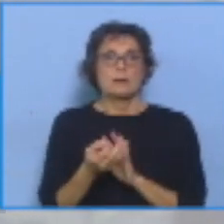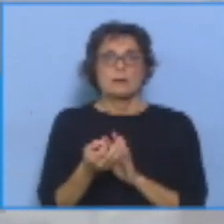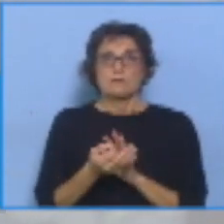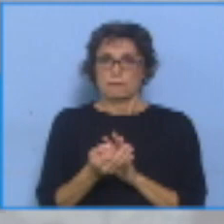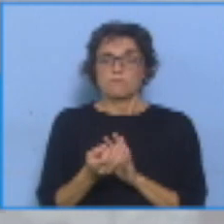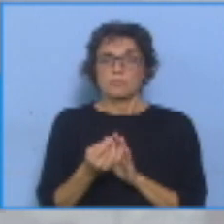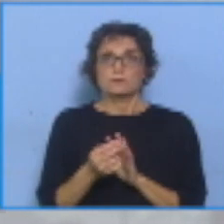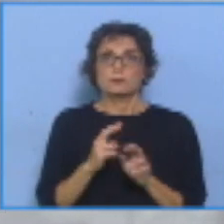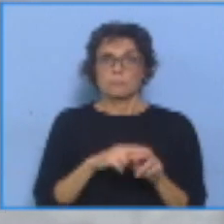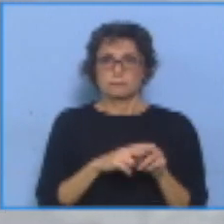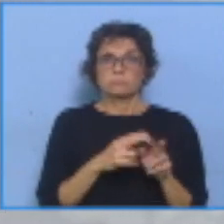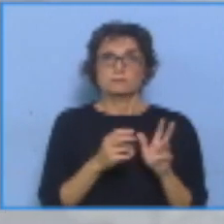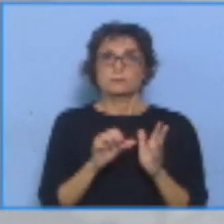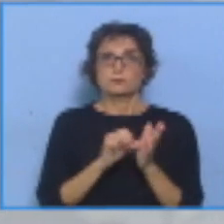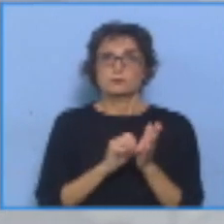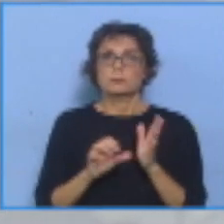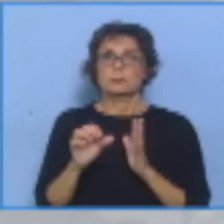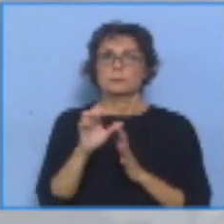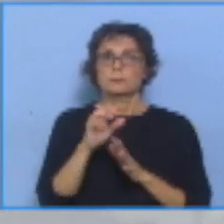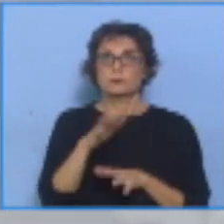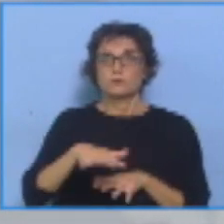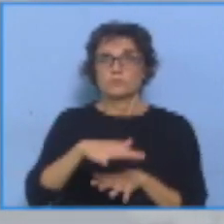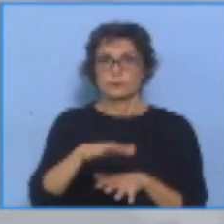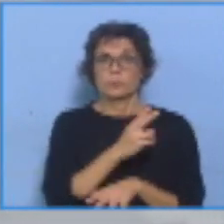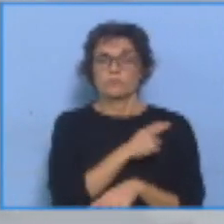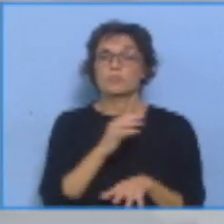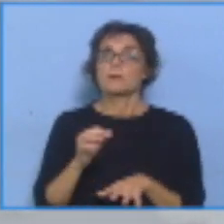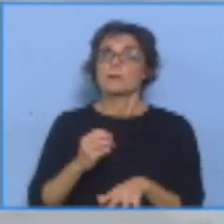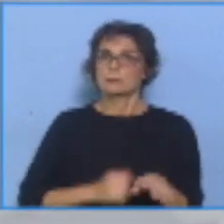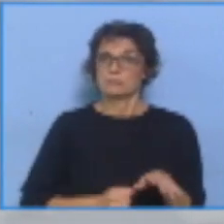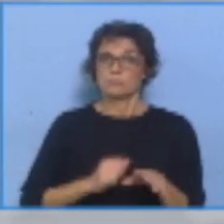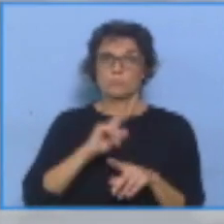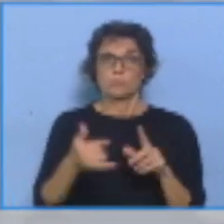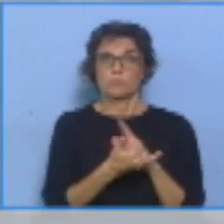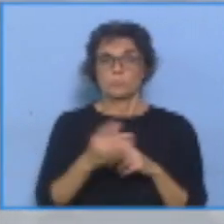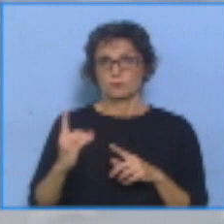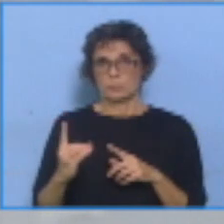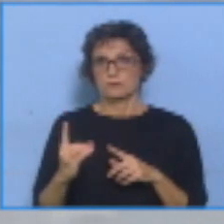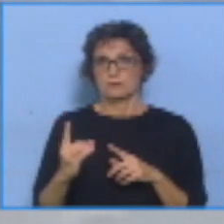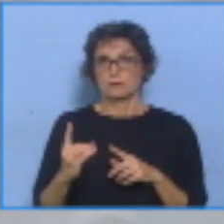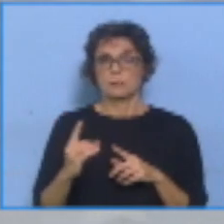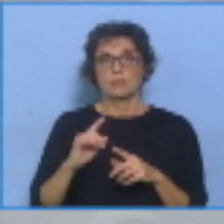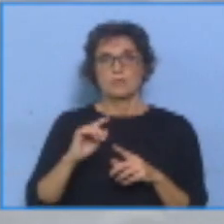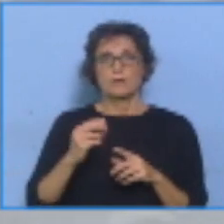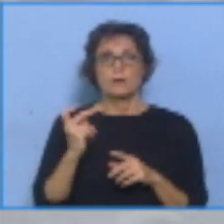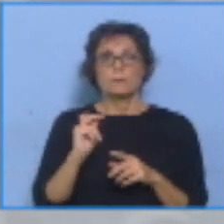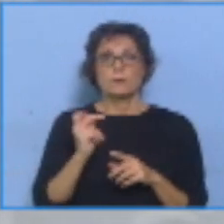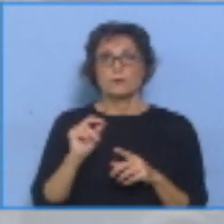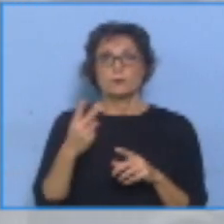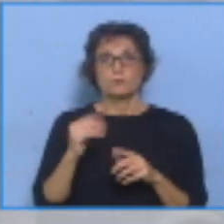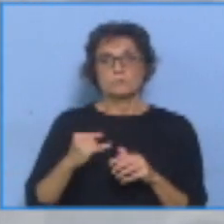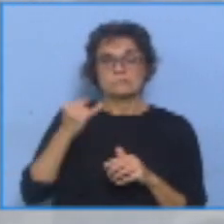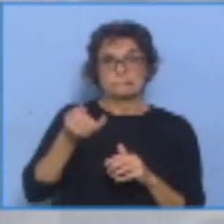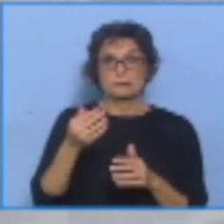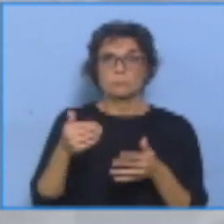Sofia no Centro Regional do Porto da Universidade Católica em 2006, logo 2 anos após a sua morte, e